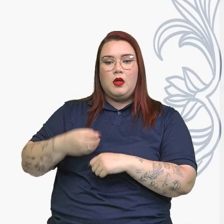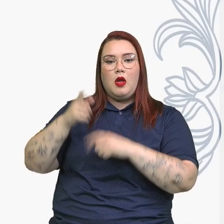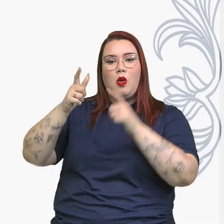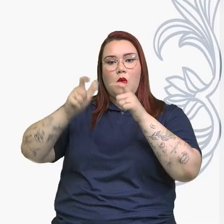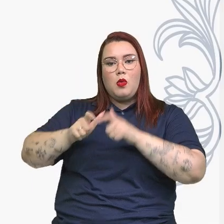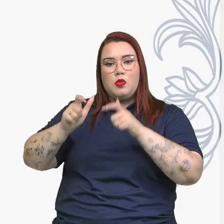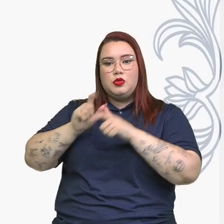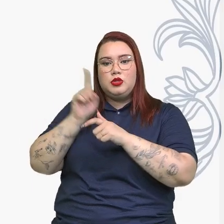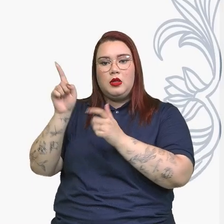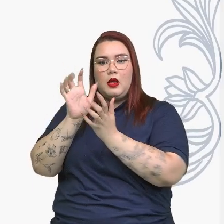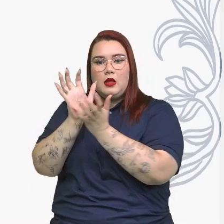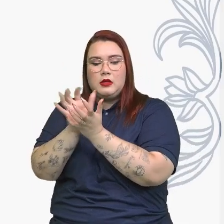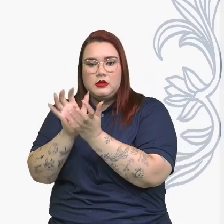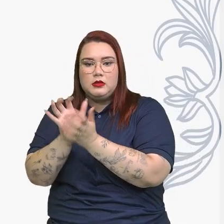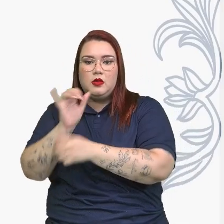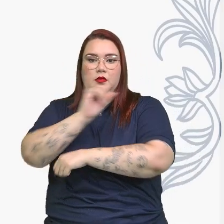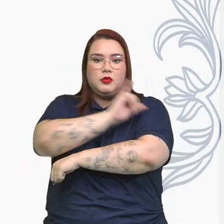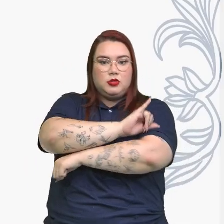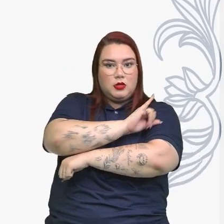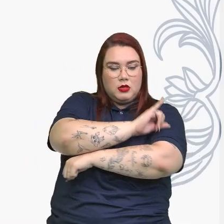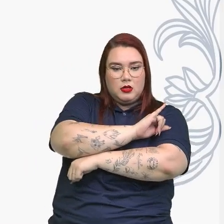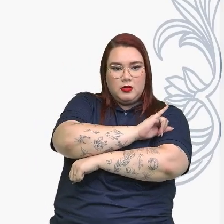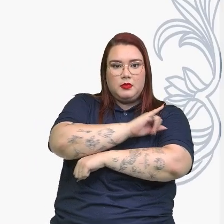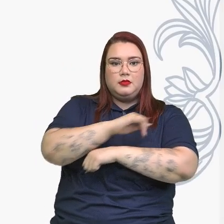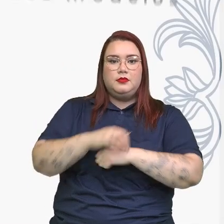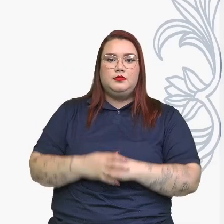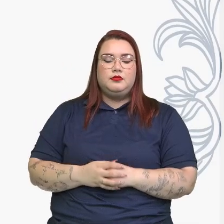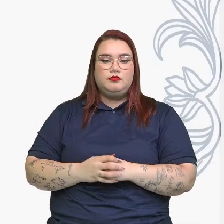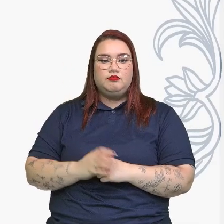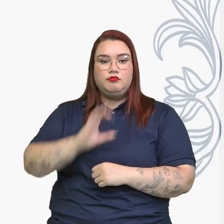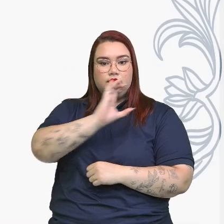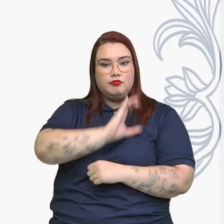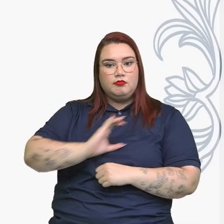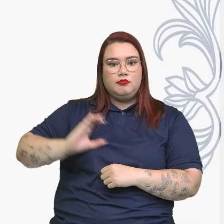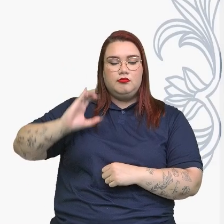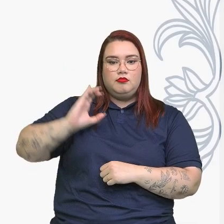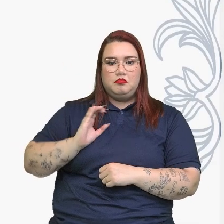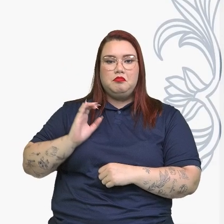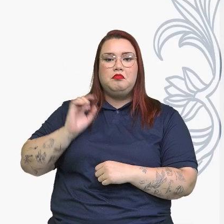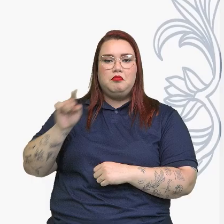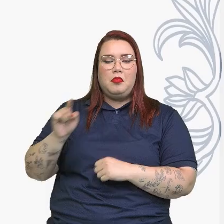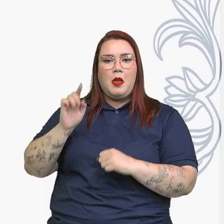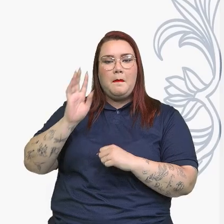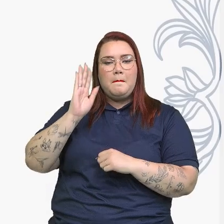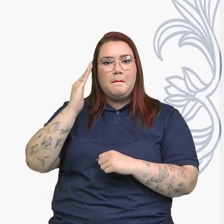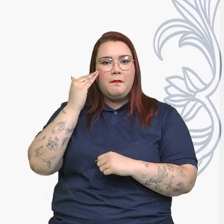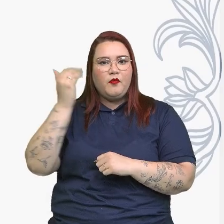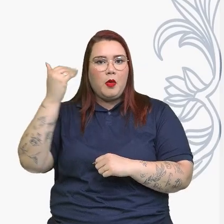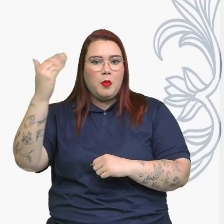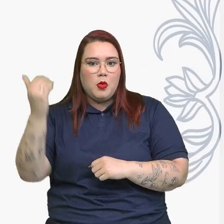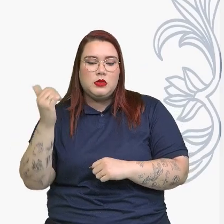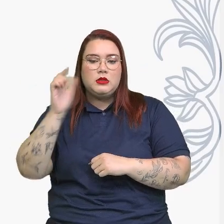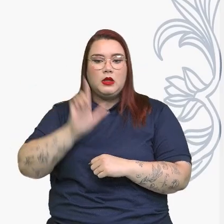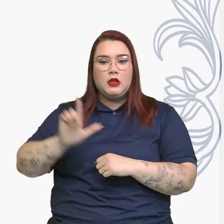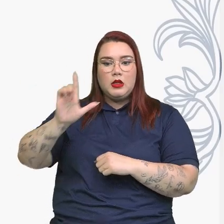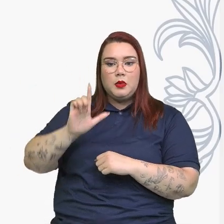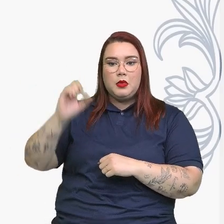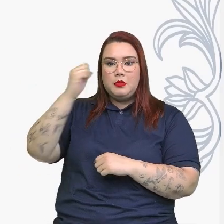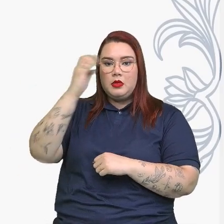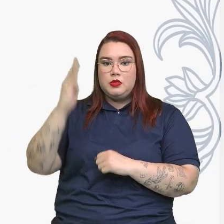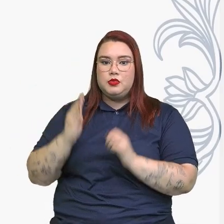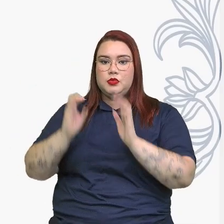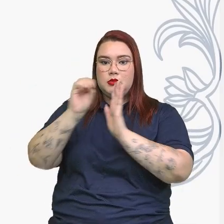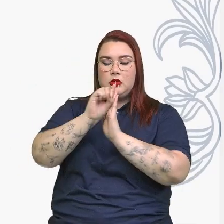Maceió, Recife e Rio de Janeiro. Clarice Lispector foi um dos maiores nomes da literatura brasileira do